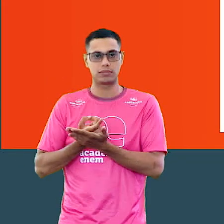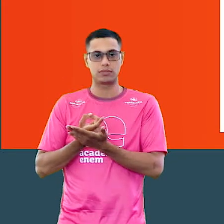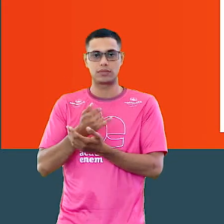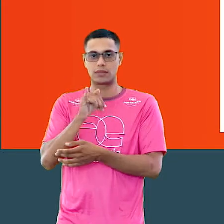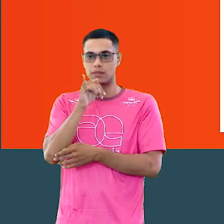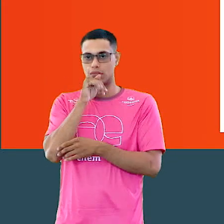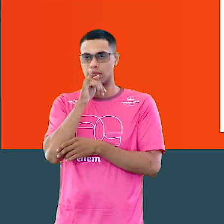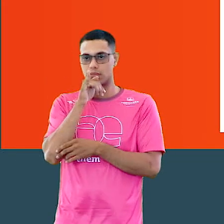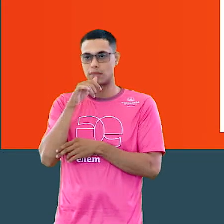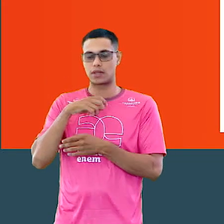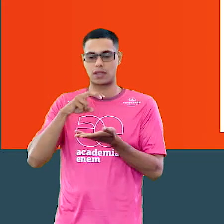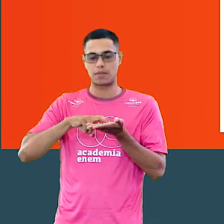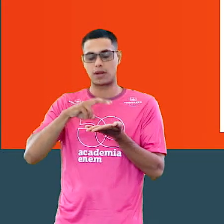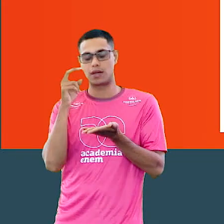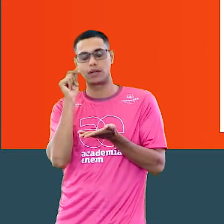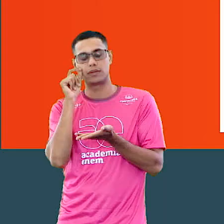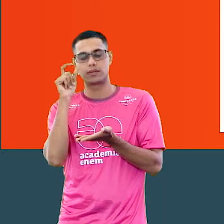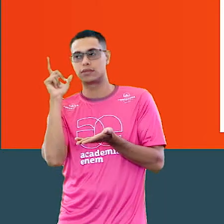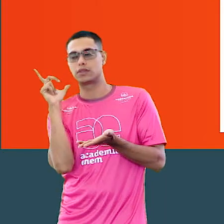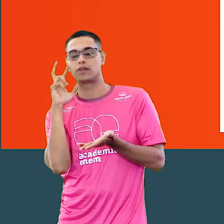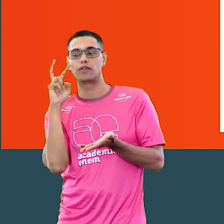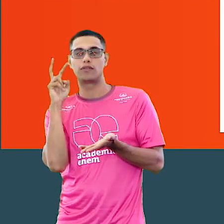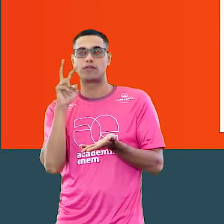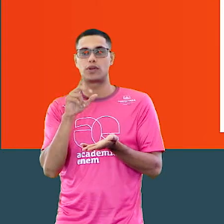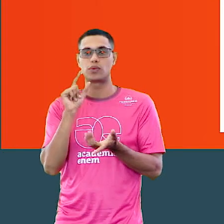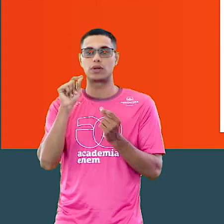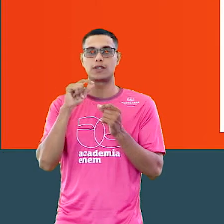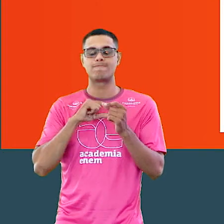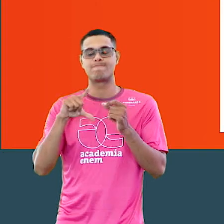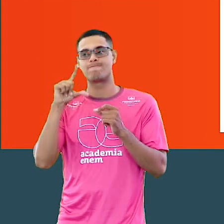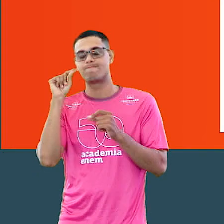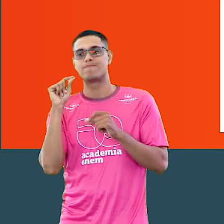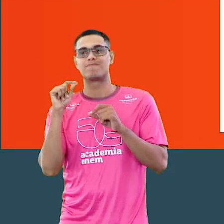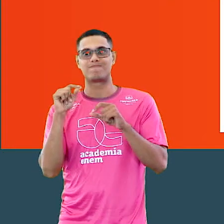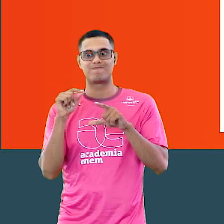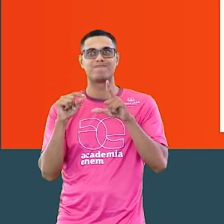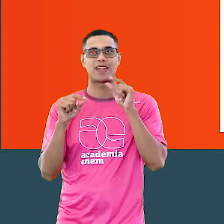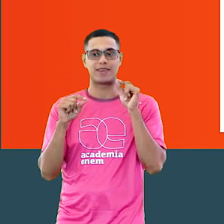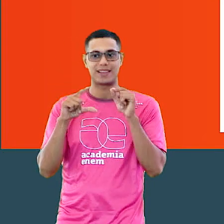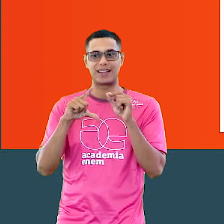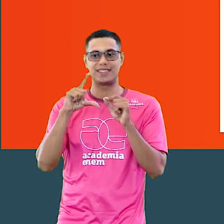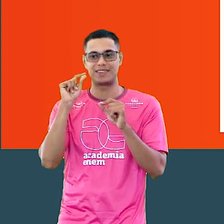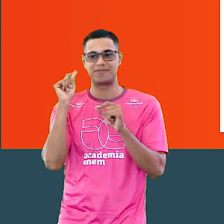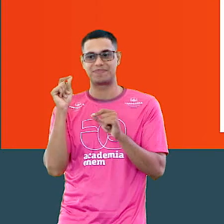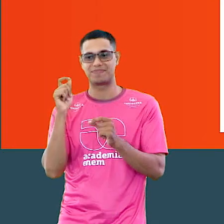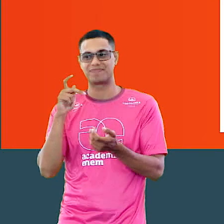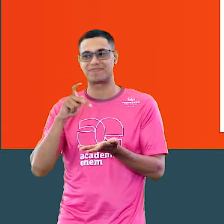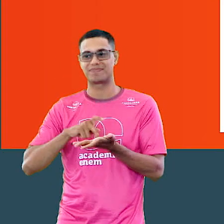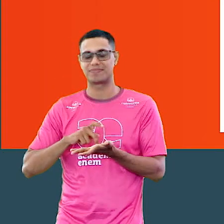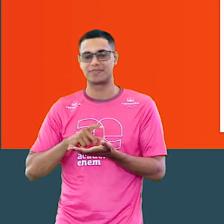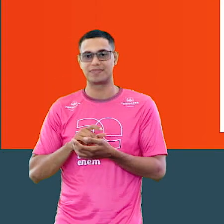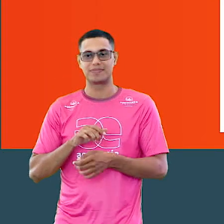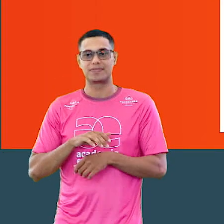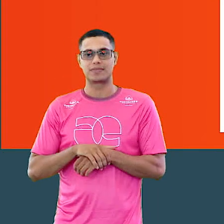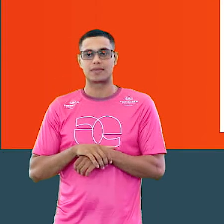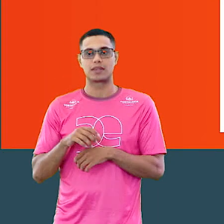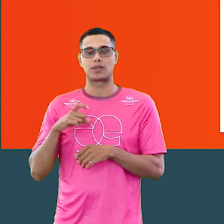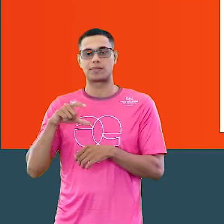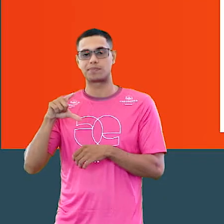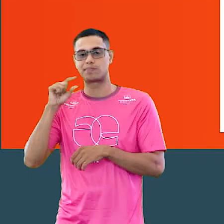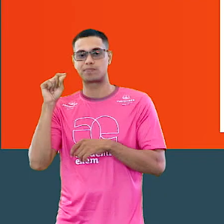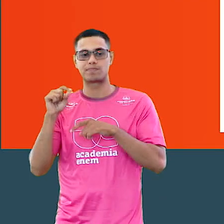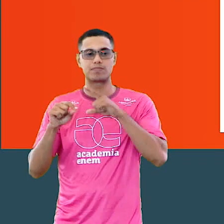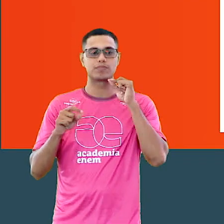cada manhã que a gente acorda, a gente tem que fazer escolhas. E essas escolhas é que vão trazer o